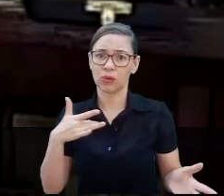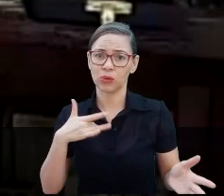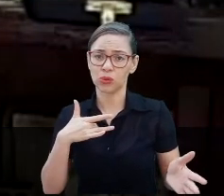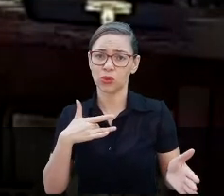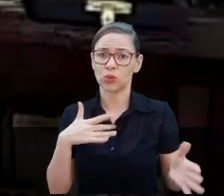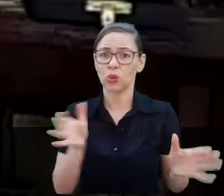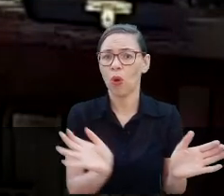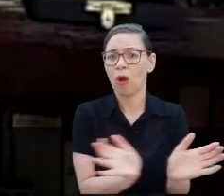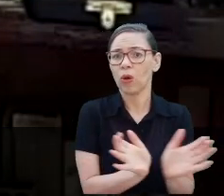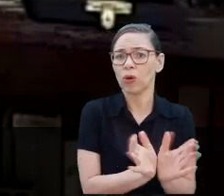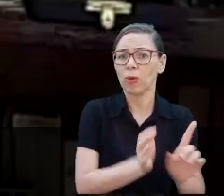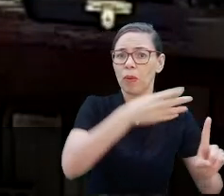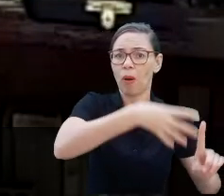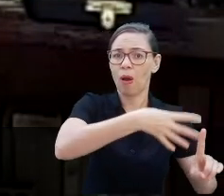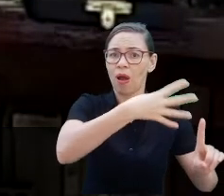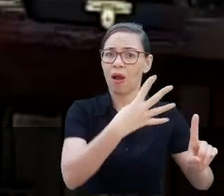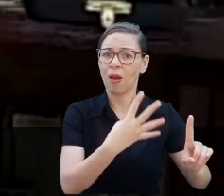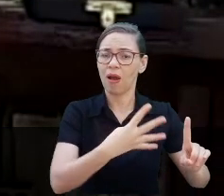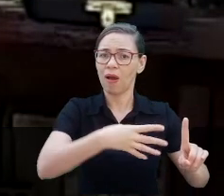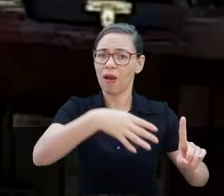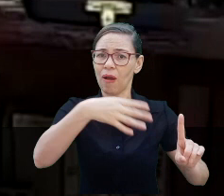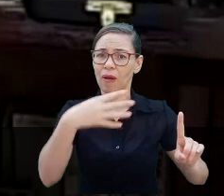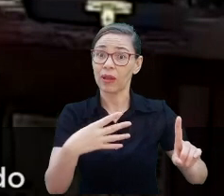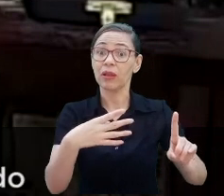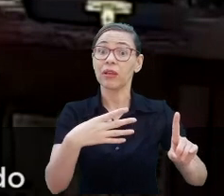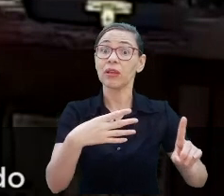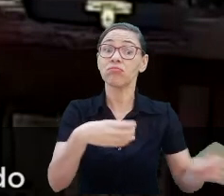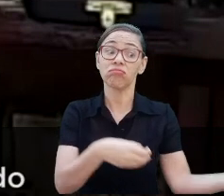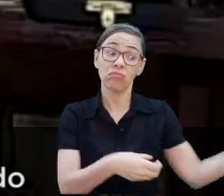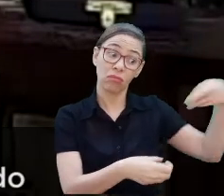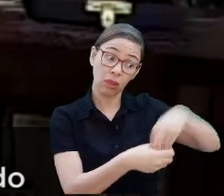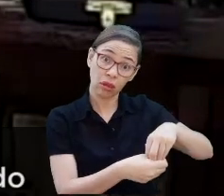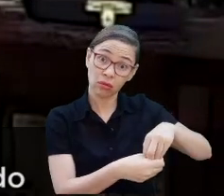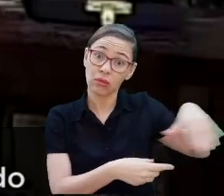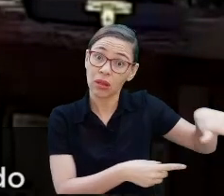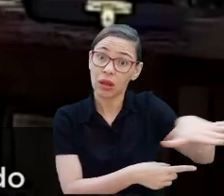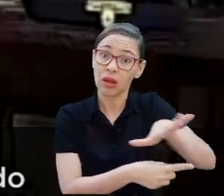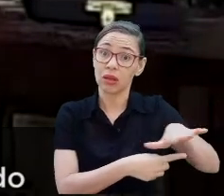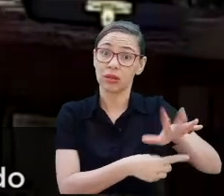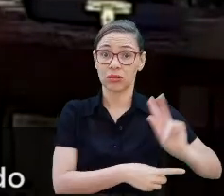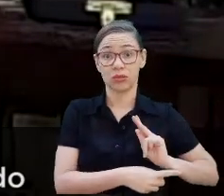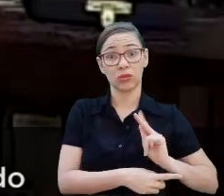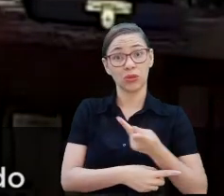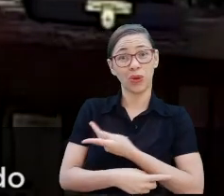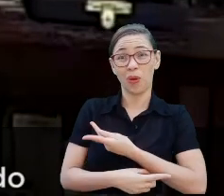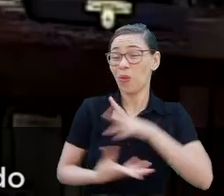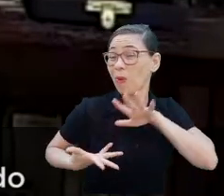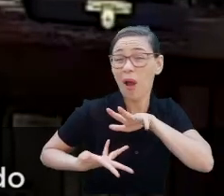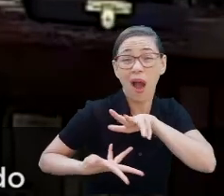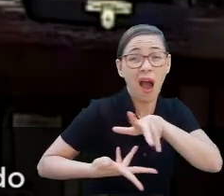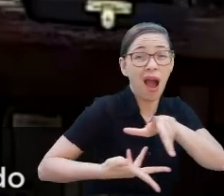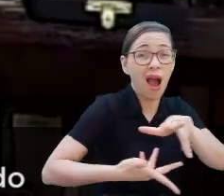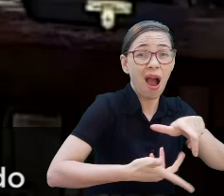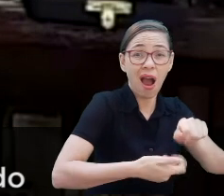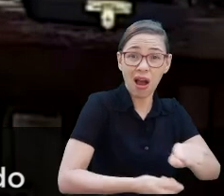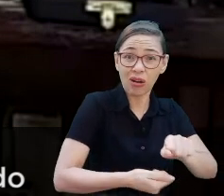saúde com relação à população LGBTI de forma geral, mas principalmente focando na população trans, isso não é um problema só do